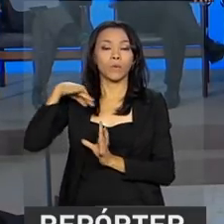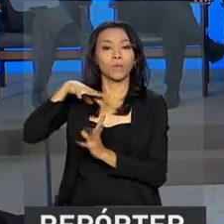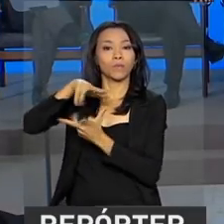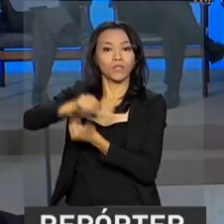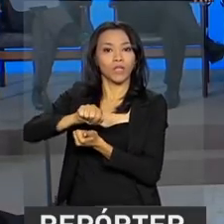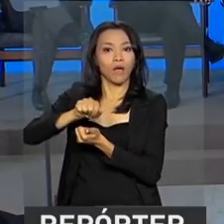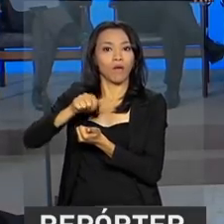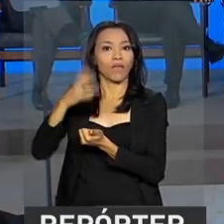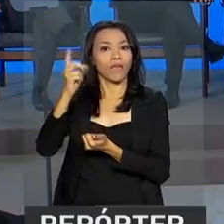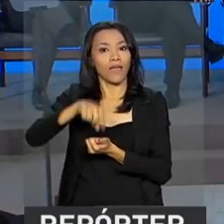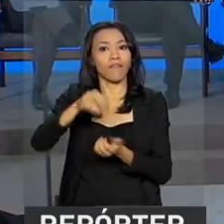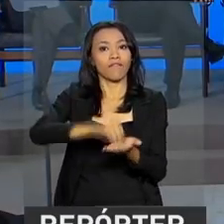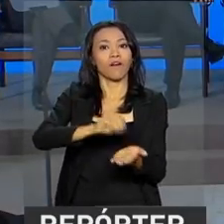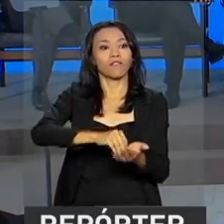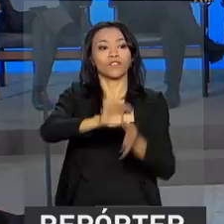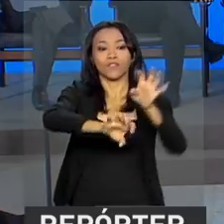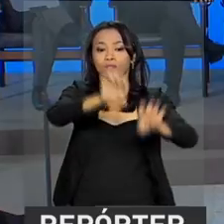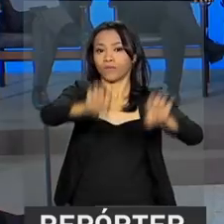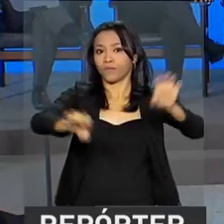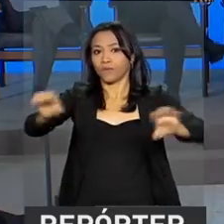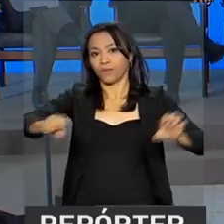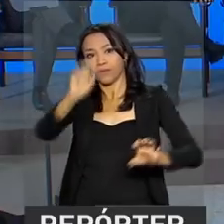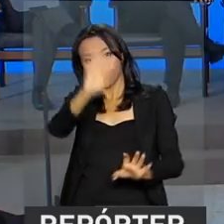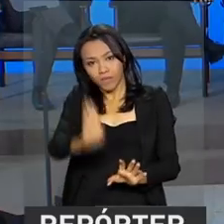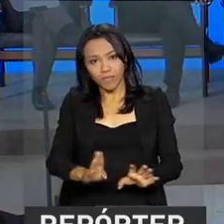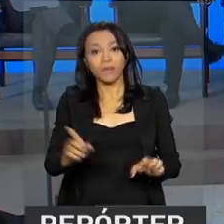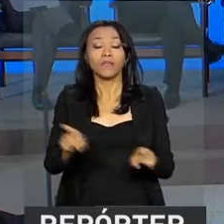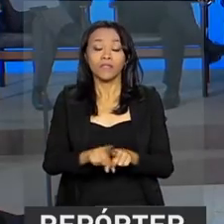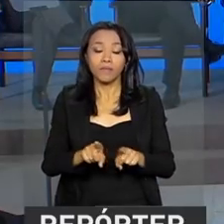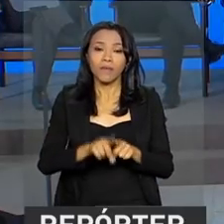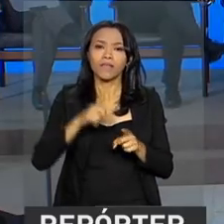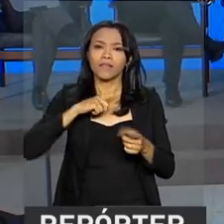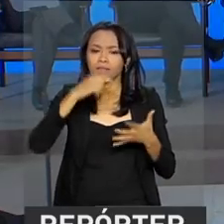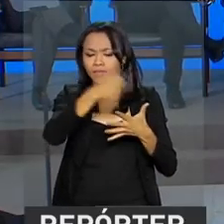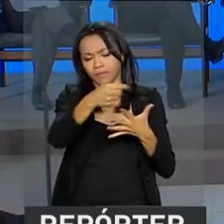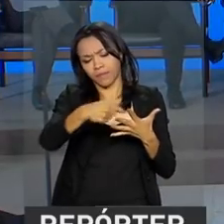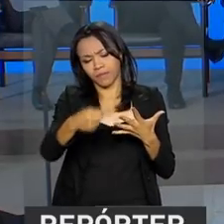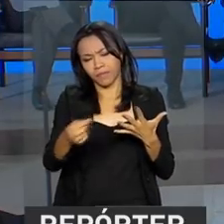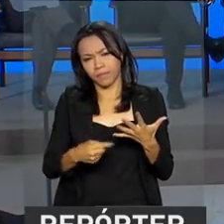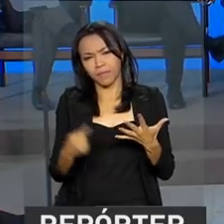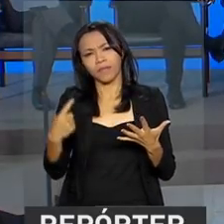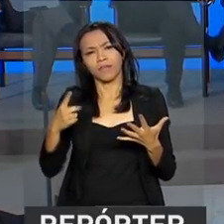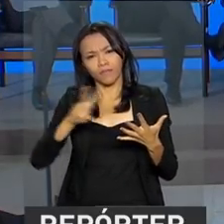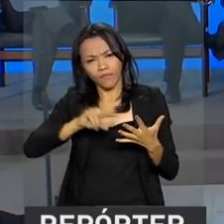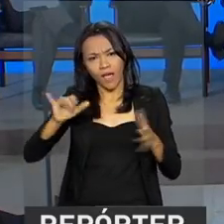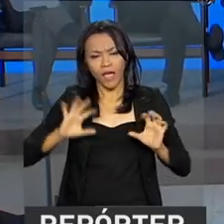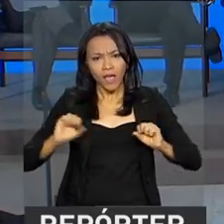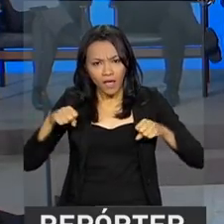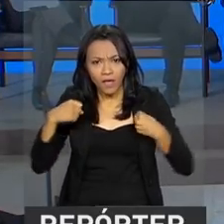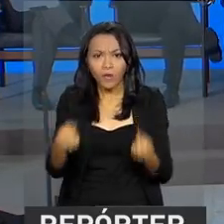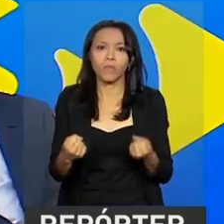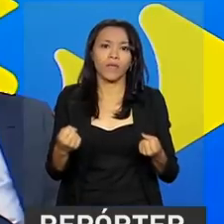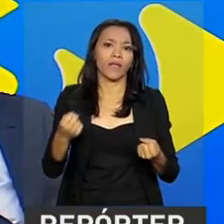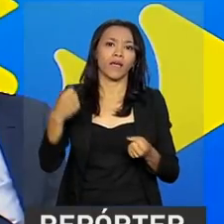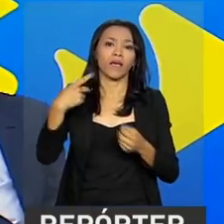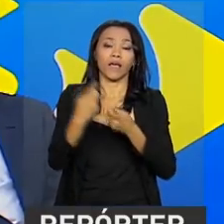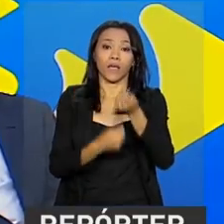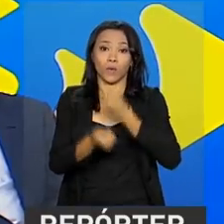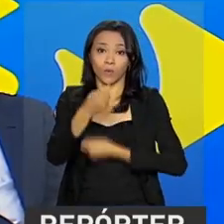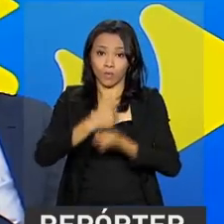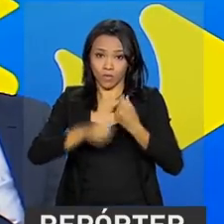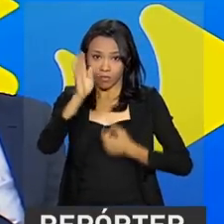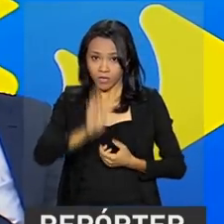programa também é resultado de uma série de reformas que estão levando na recuperação da economia brasileiras é